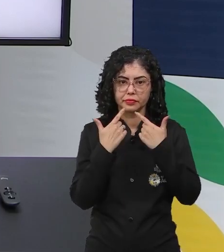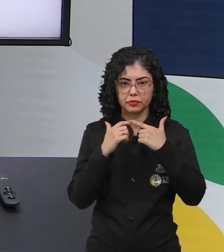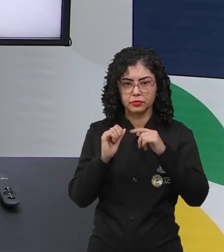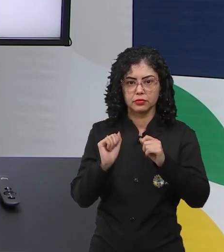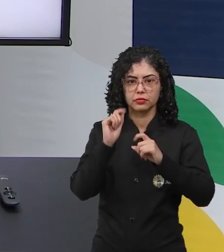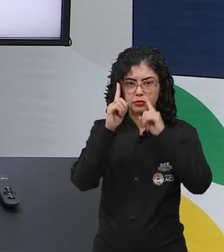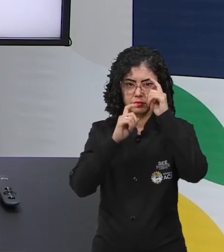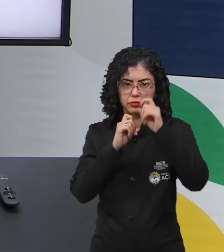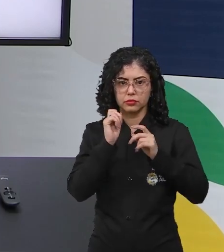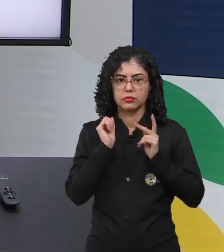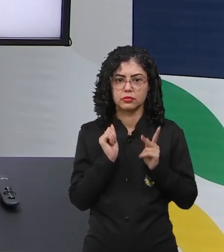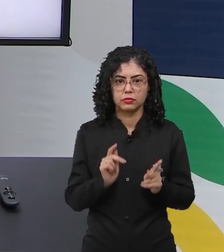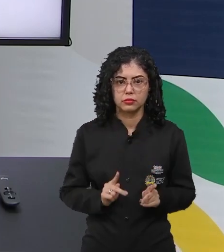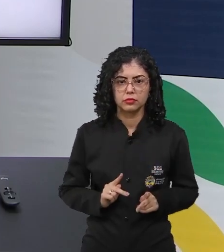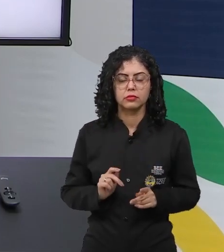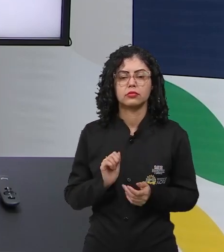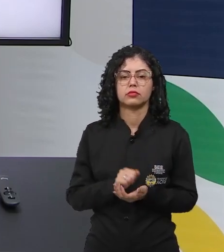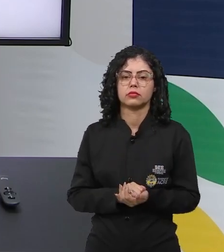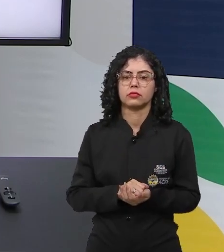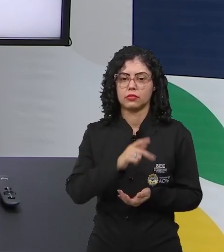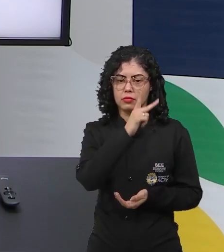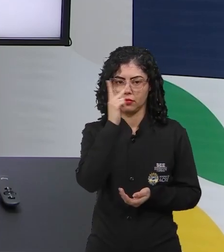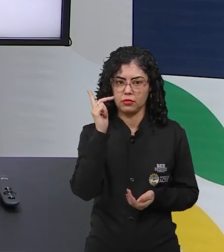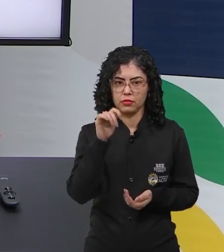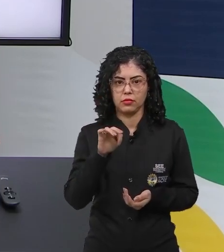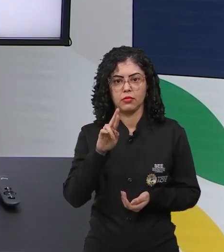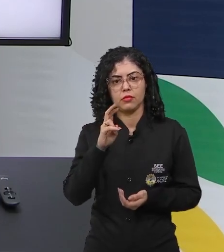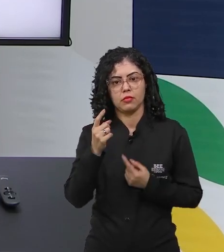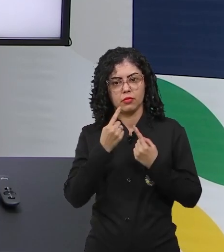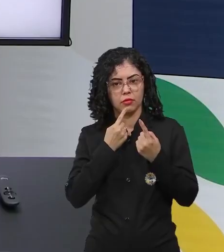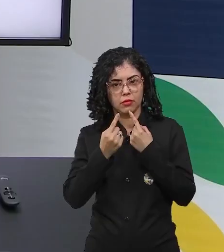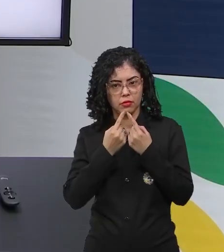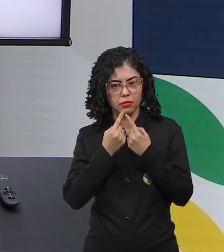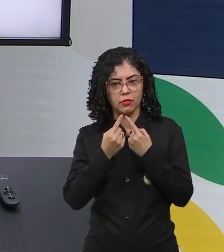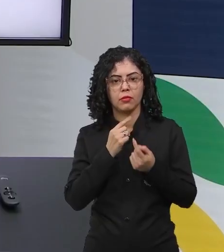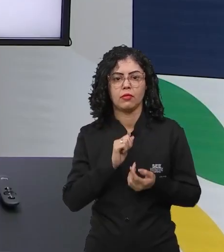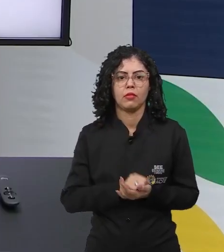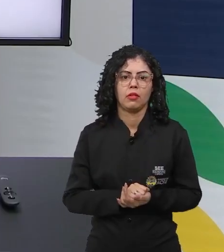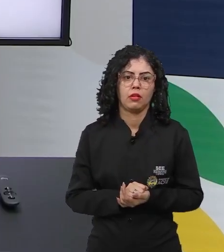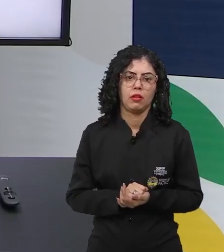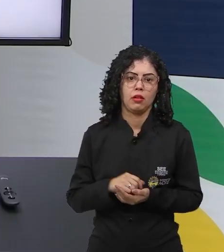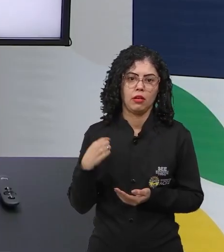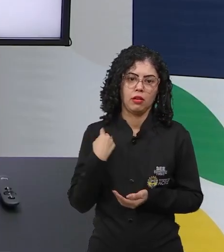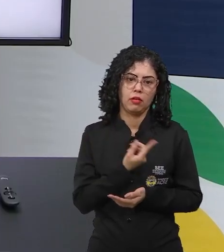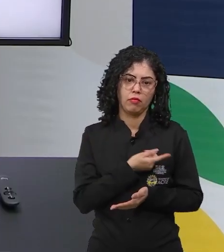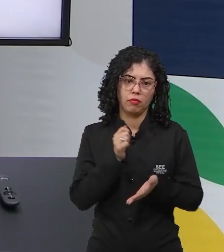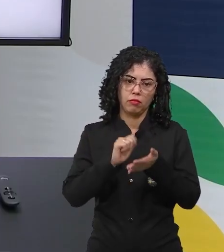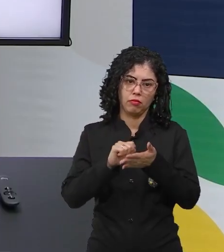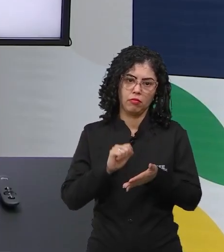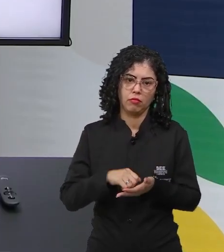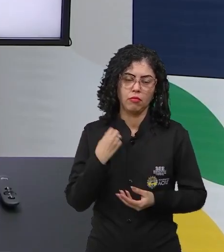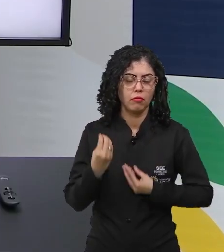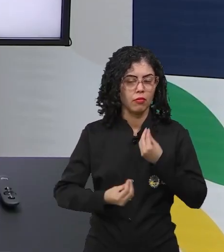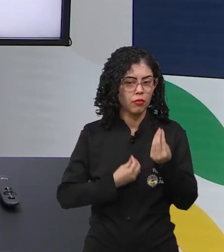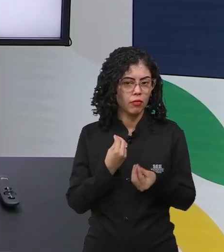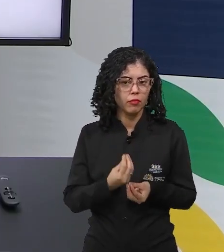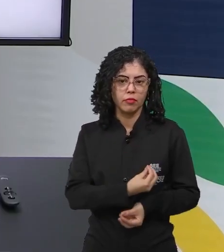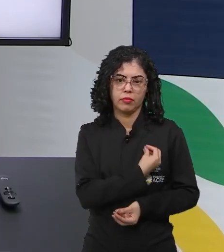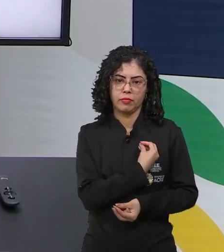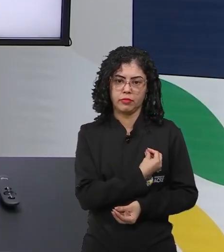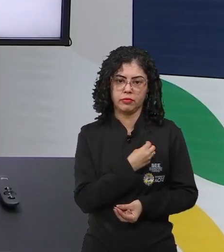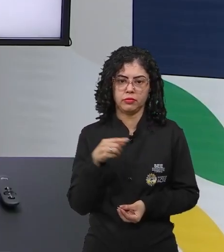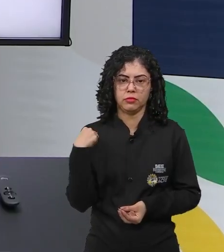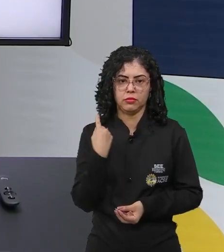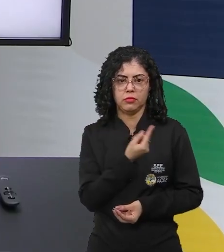linguísticas e como isso é importante na nossa comunicação, na nossa escrita e como isso é presente